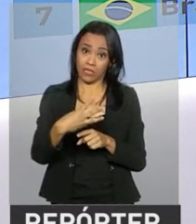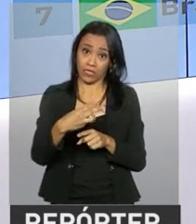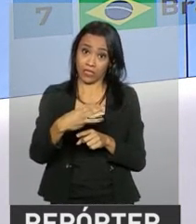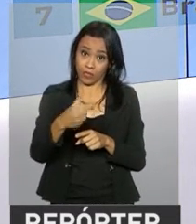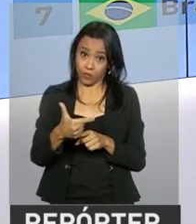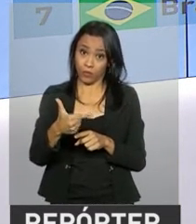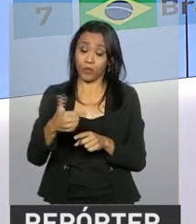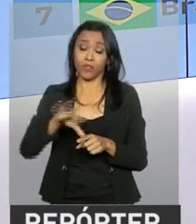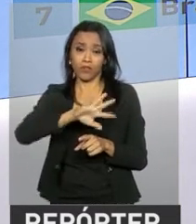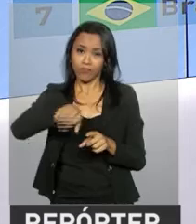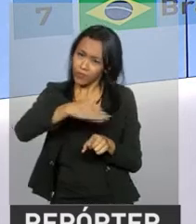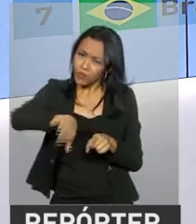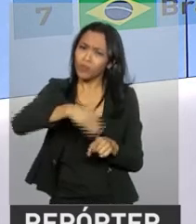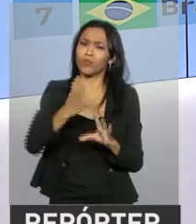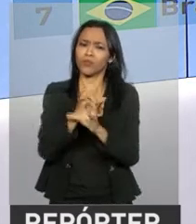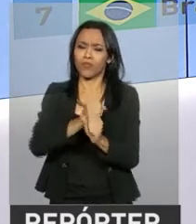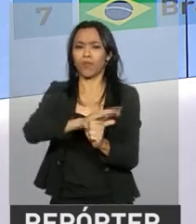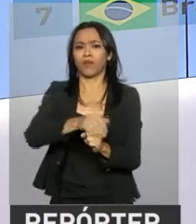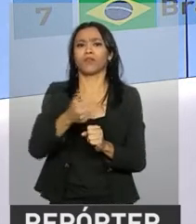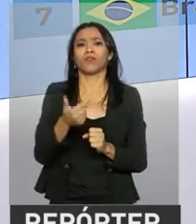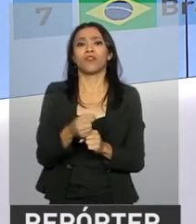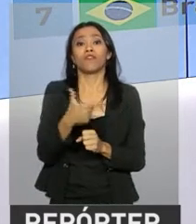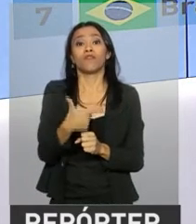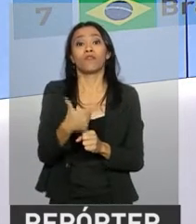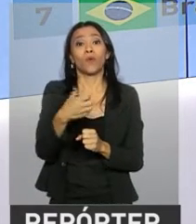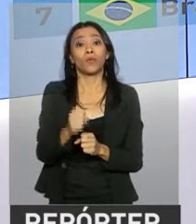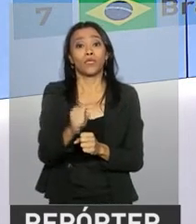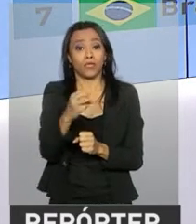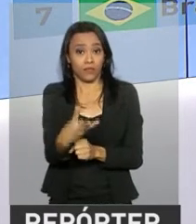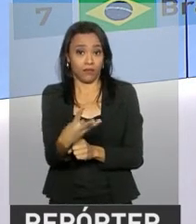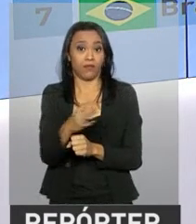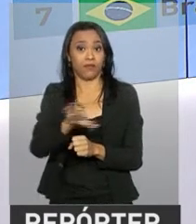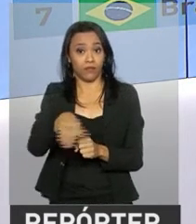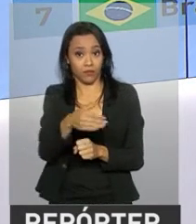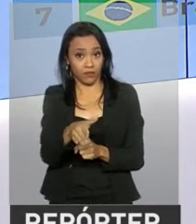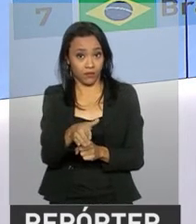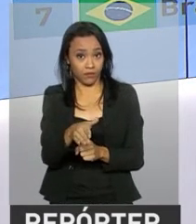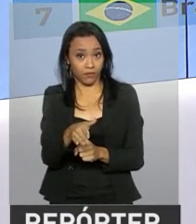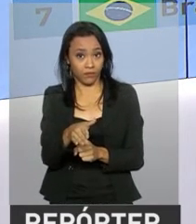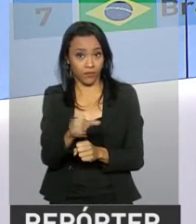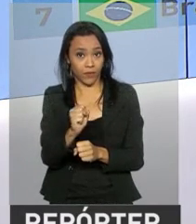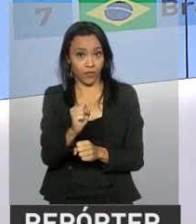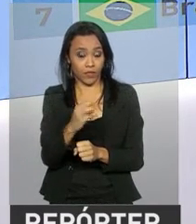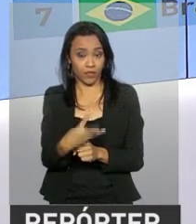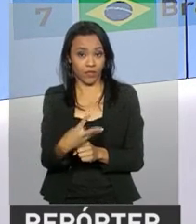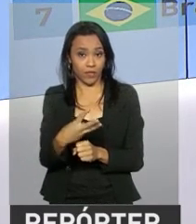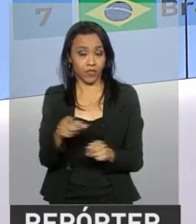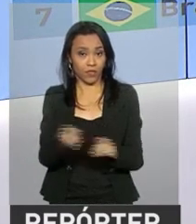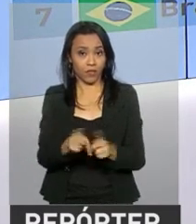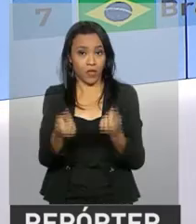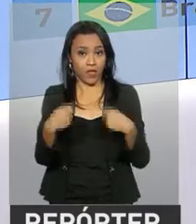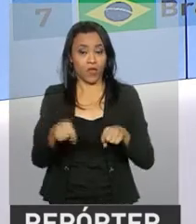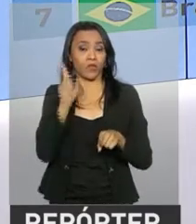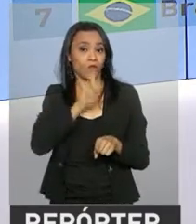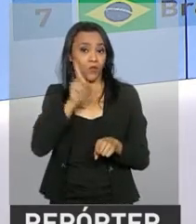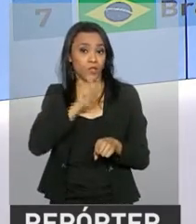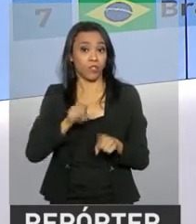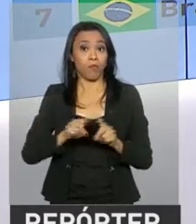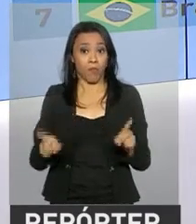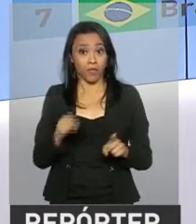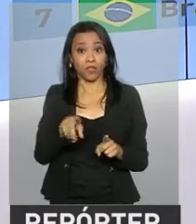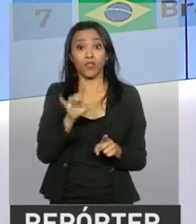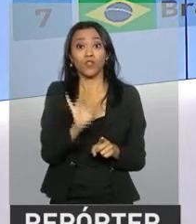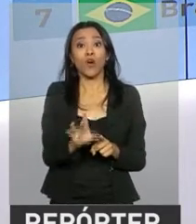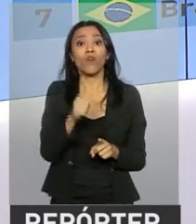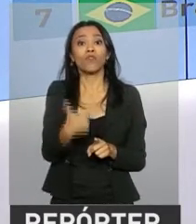medalhas de ouro, 24 de prata, 27 de bronze, 83 no total. 83 medalhas também tem os Estados Unidos, mas os Estados Unidos têm